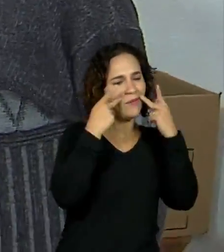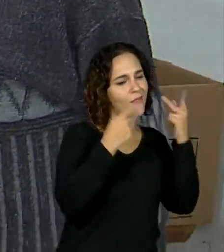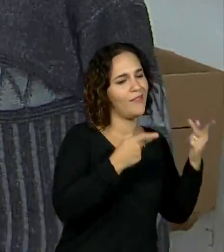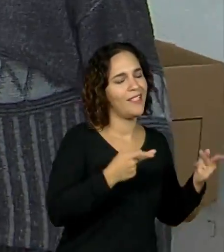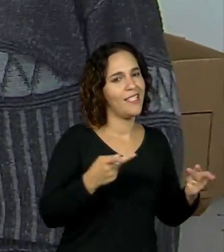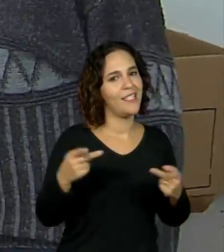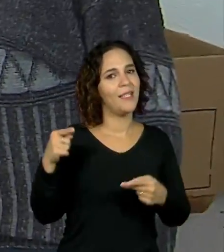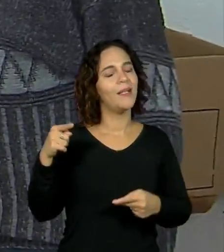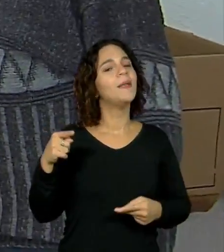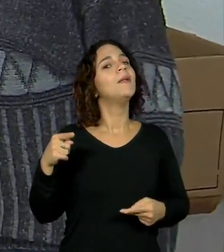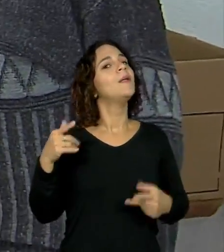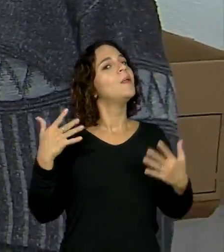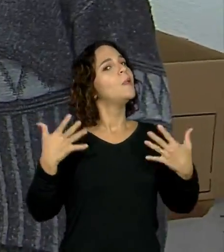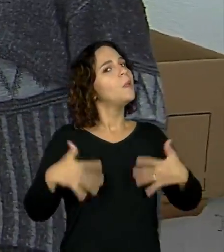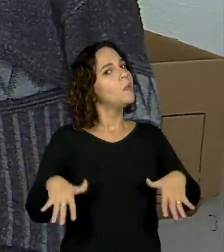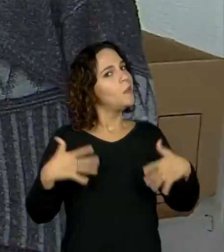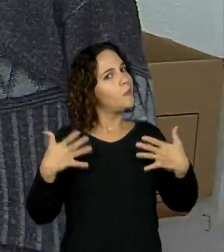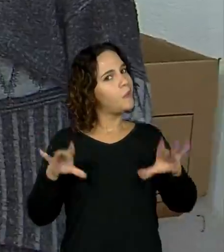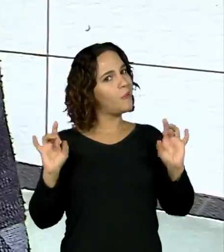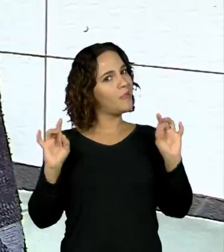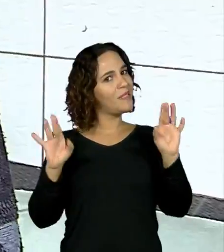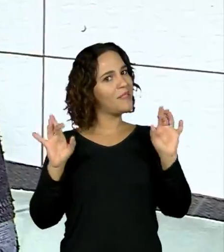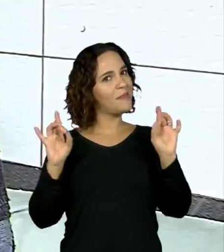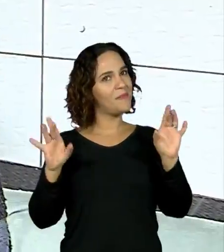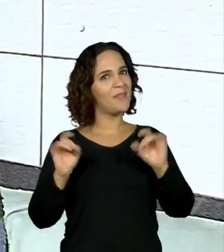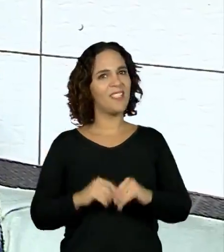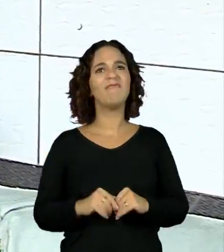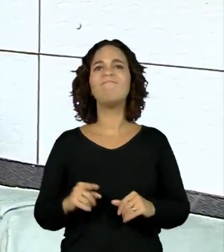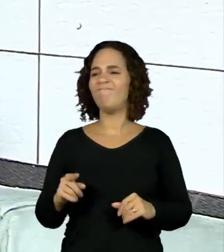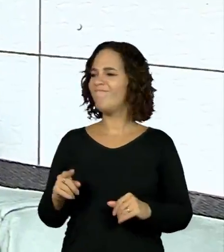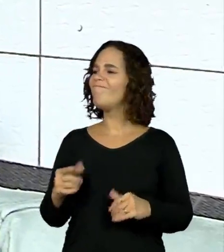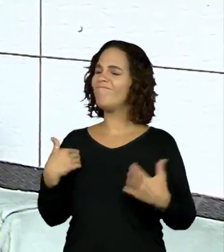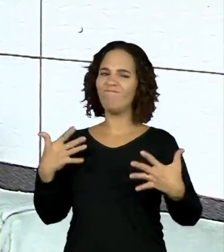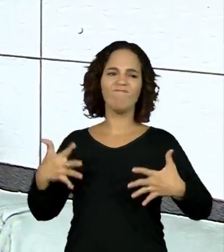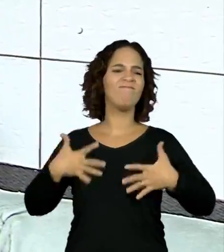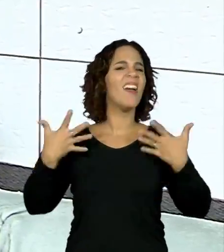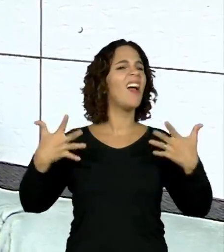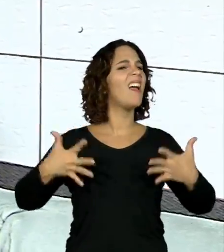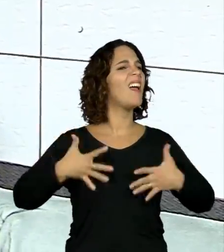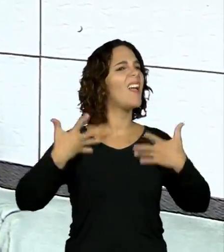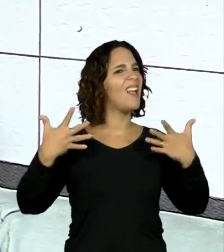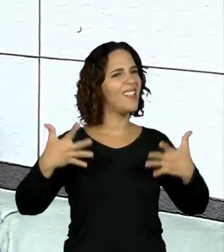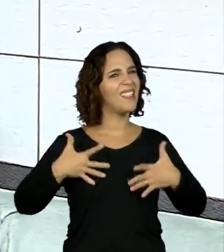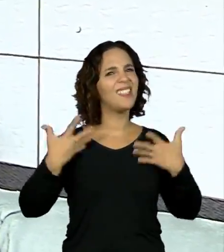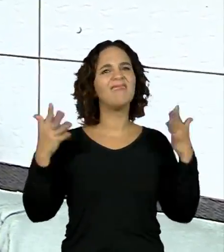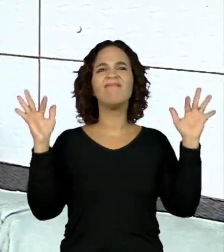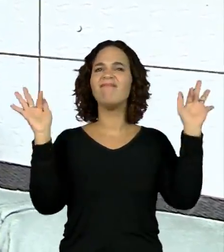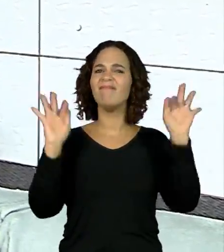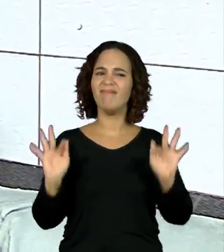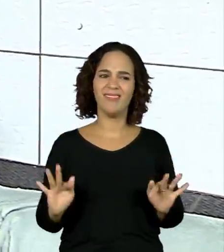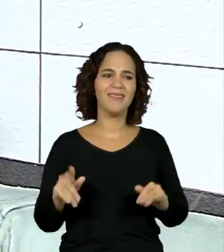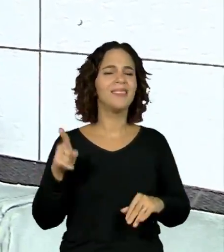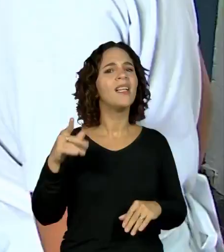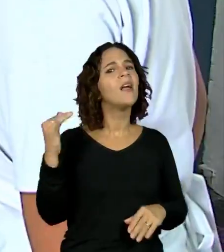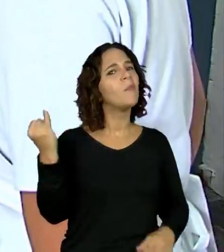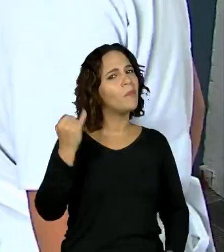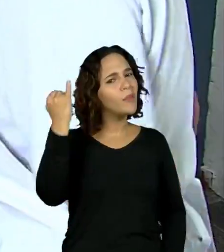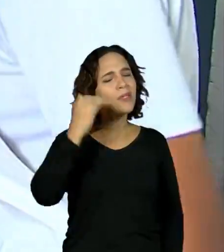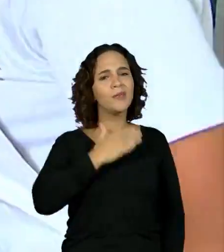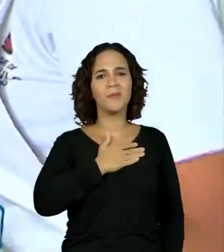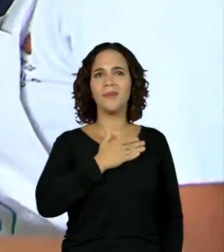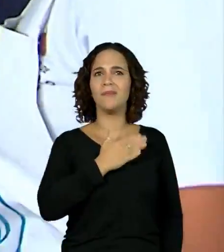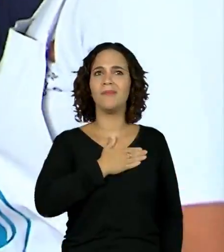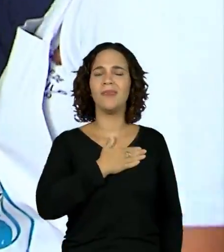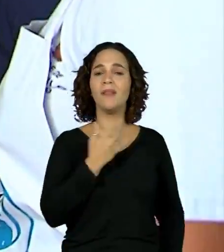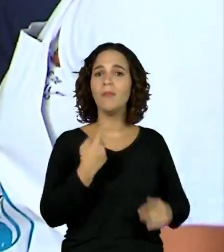um significado especial. Muita alegria, felicidade. Muito importante para mim.